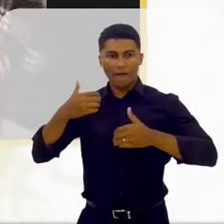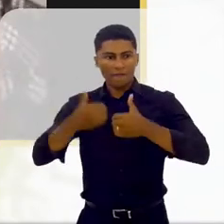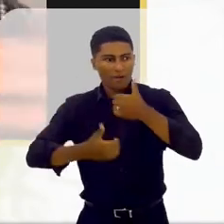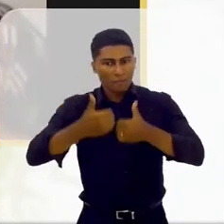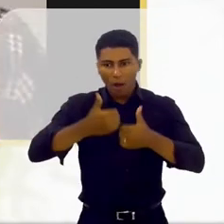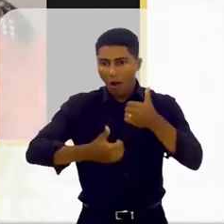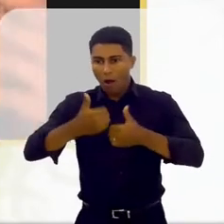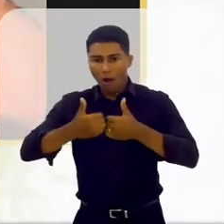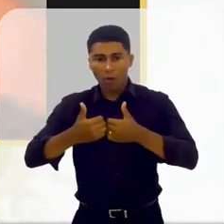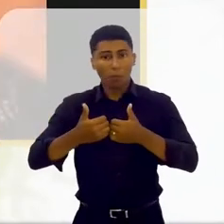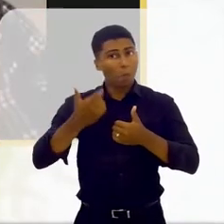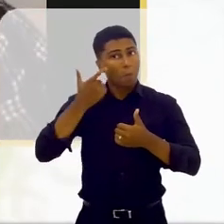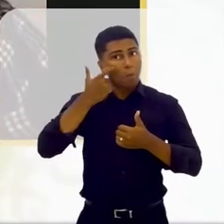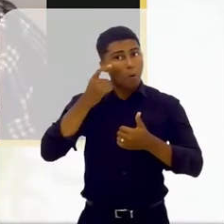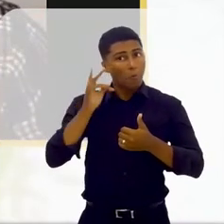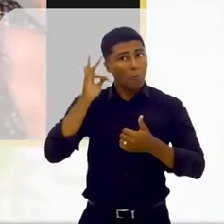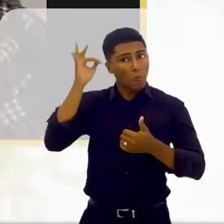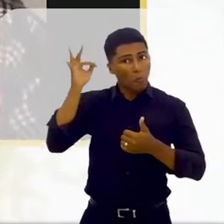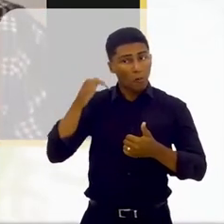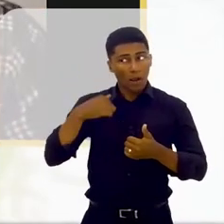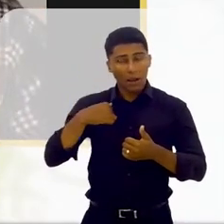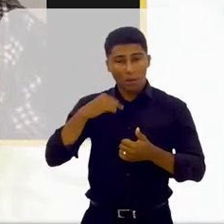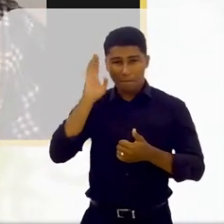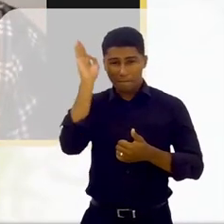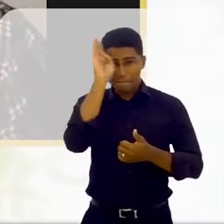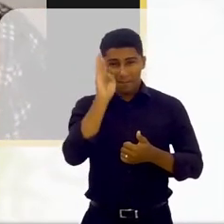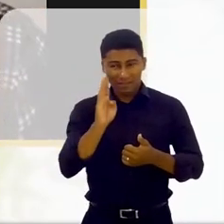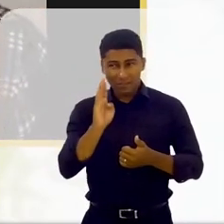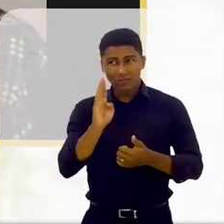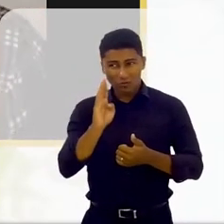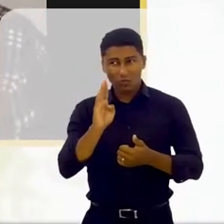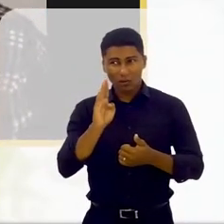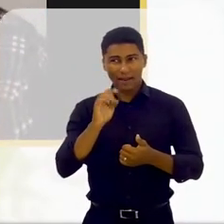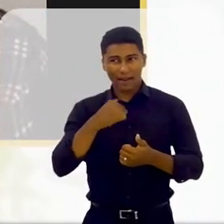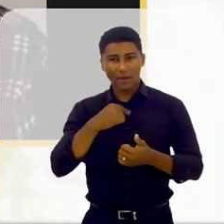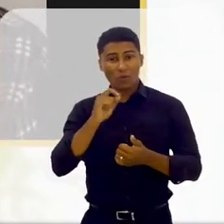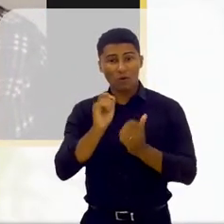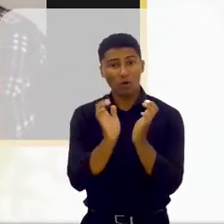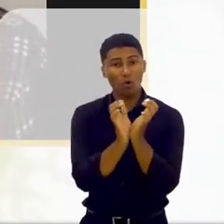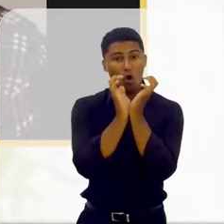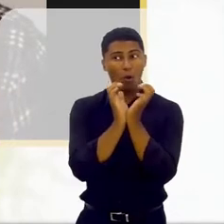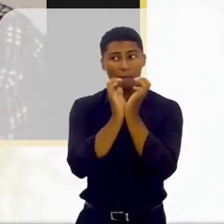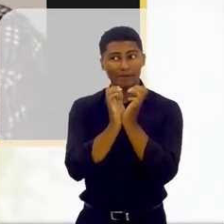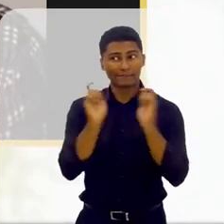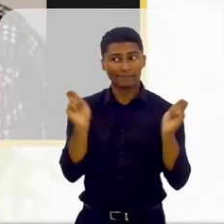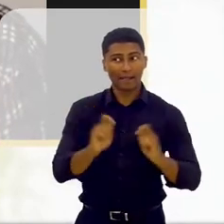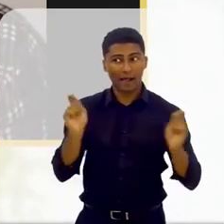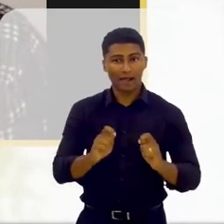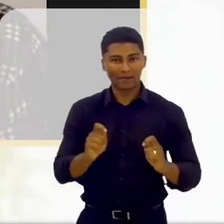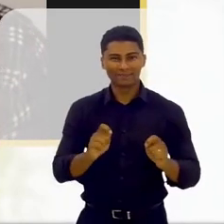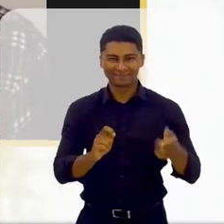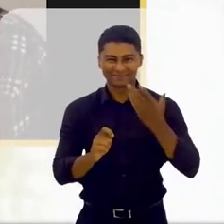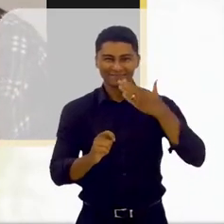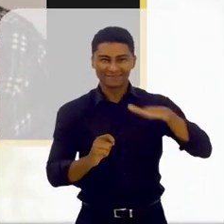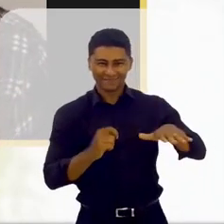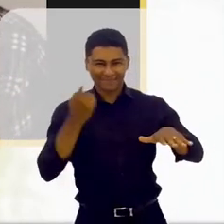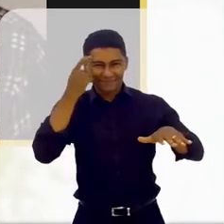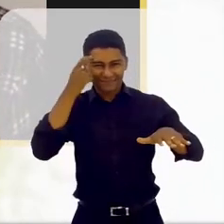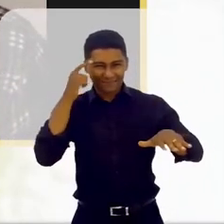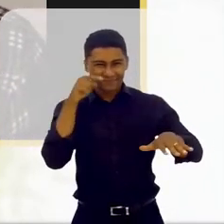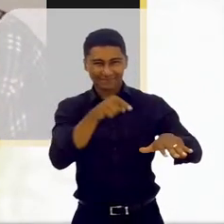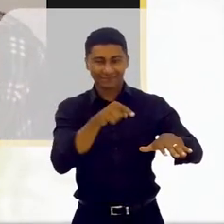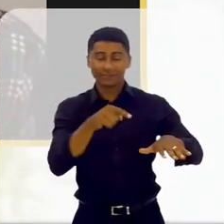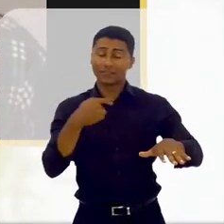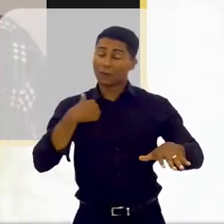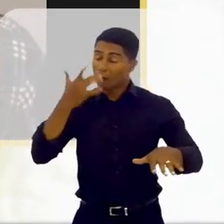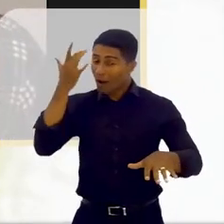vou estar representando o Brasil, né? A gente já tá em época de, né, de Copa, inclusive, e acredito que